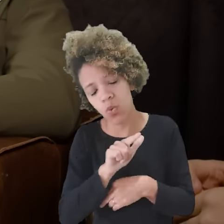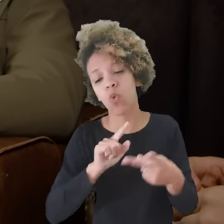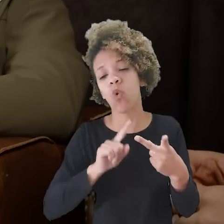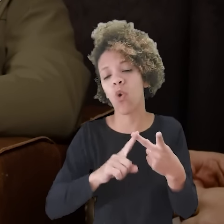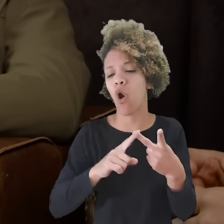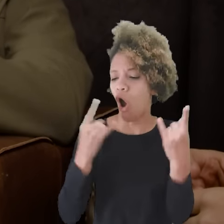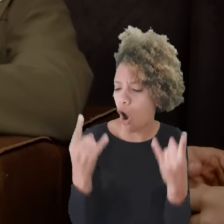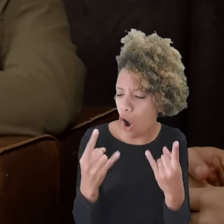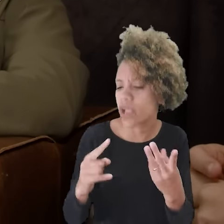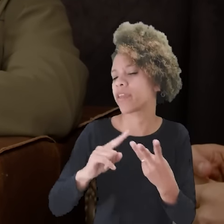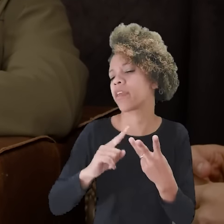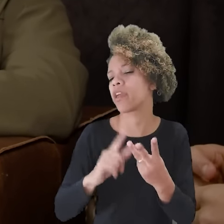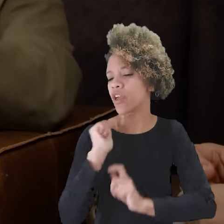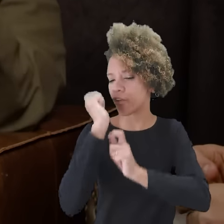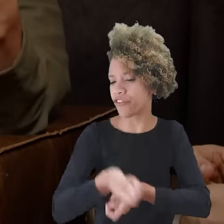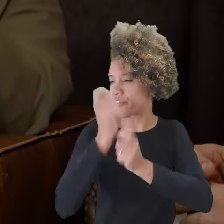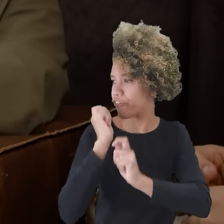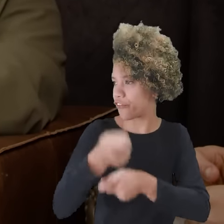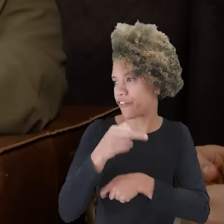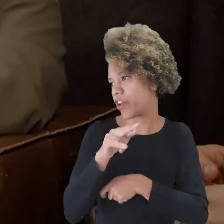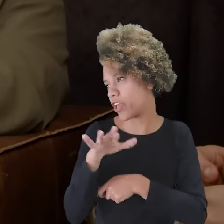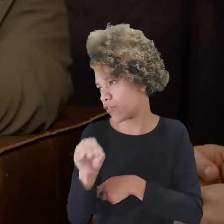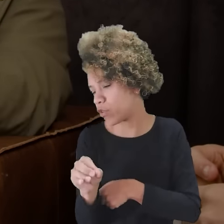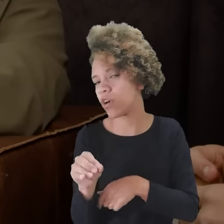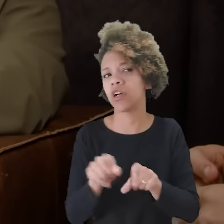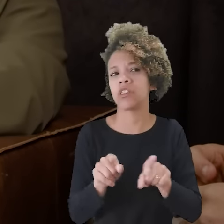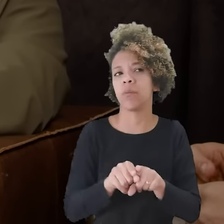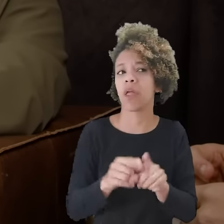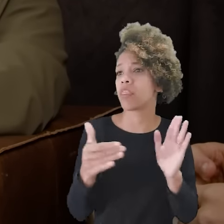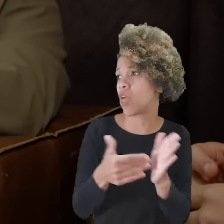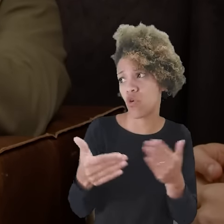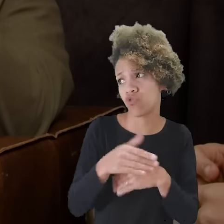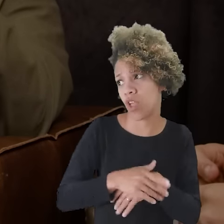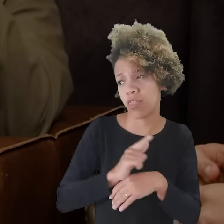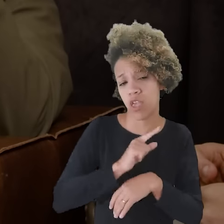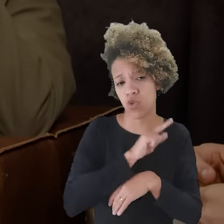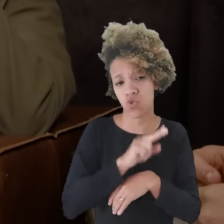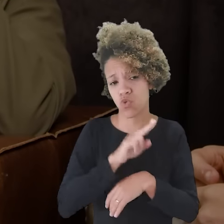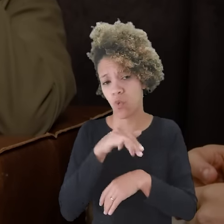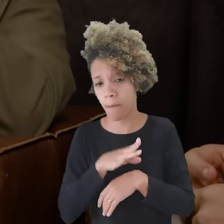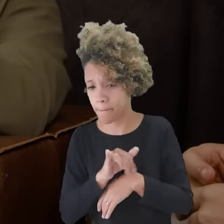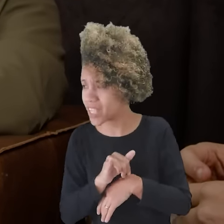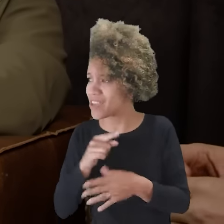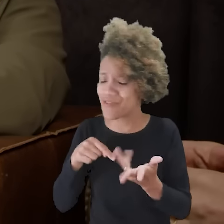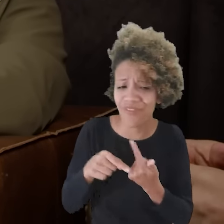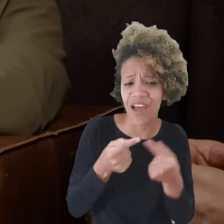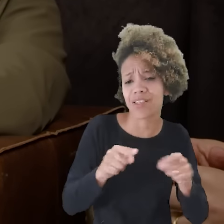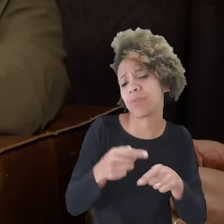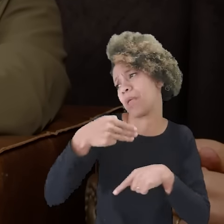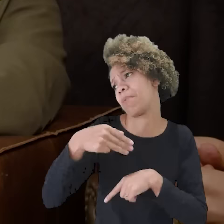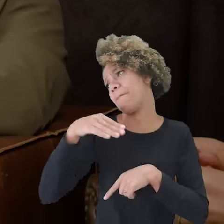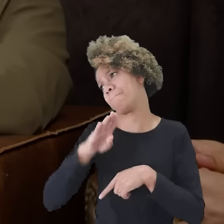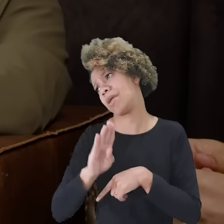frevo a toda velho é uma mistura e ele criou esse movimento e aí tem até hoje nós somos um zumbi em várias bandas hoje da da MPB